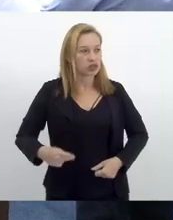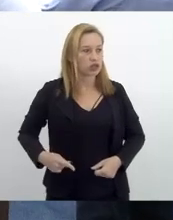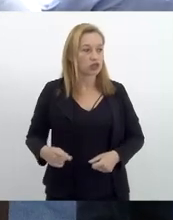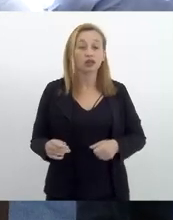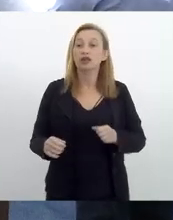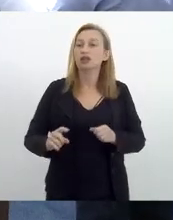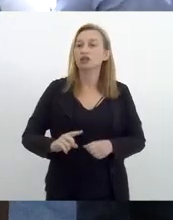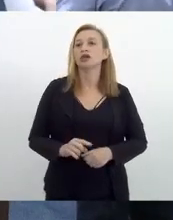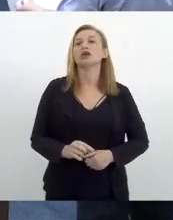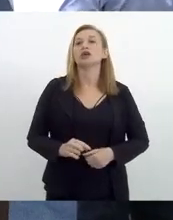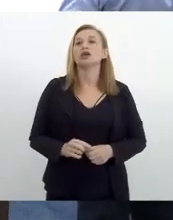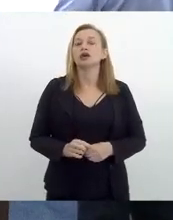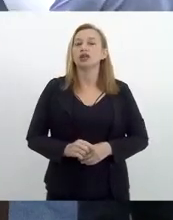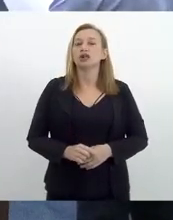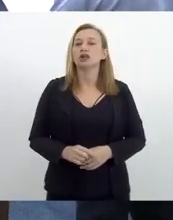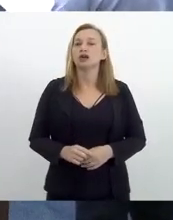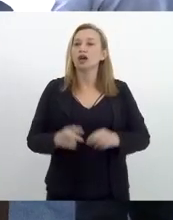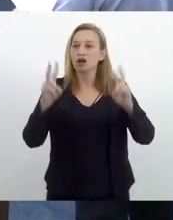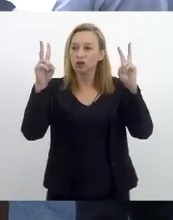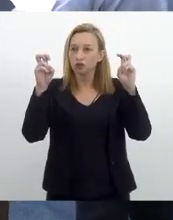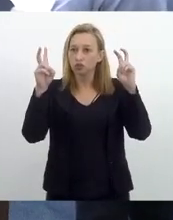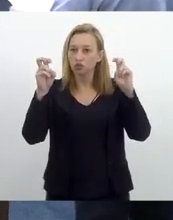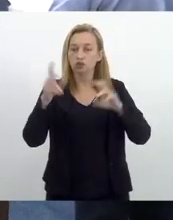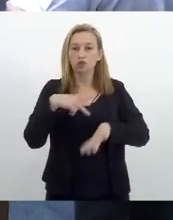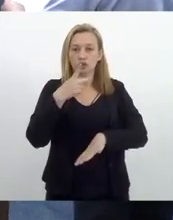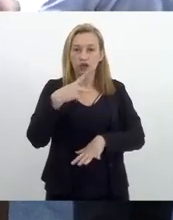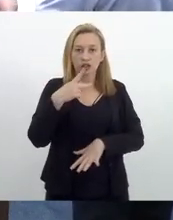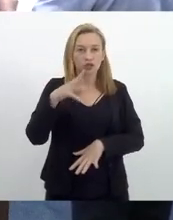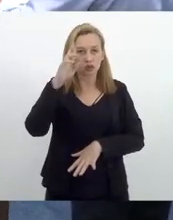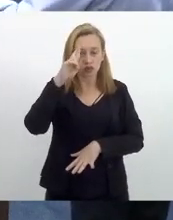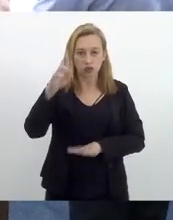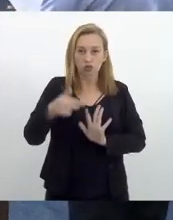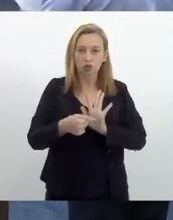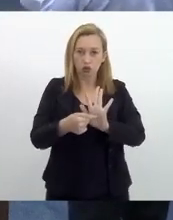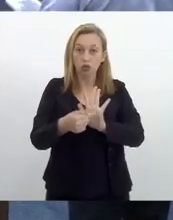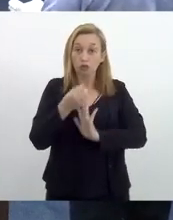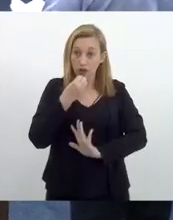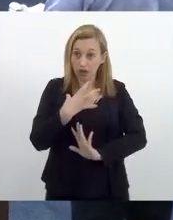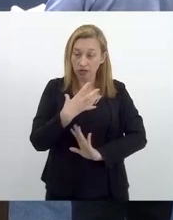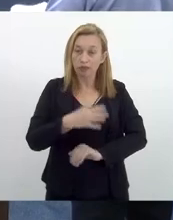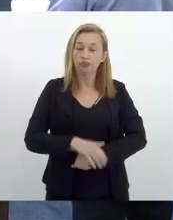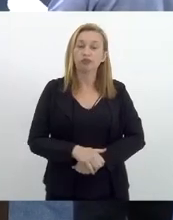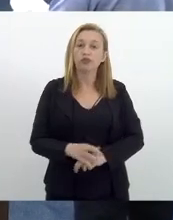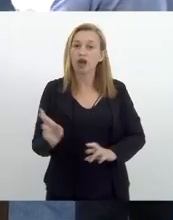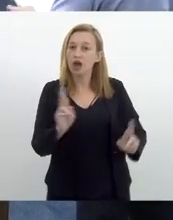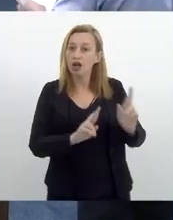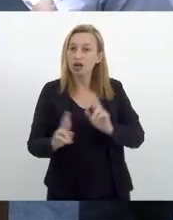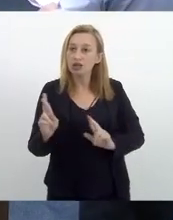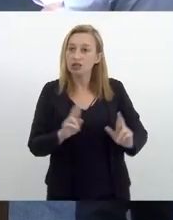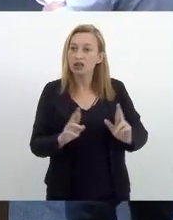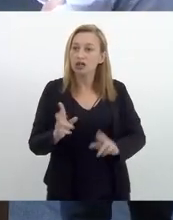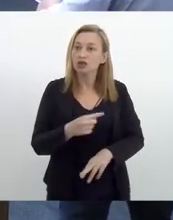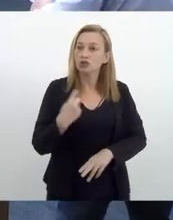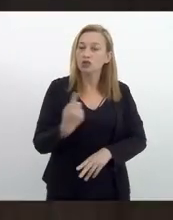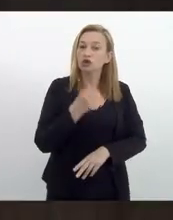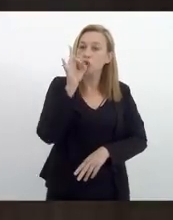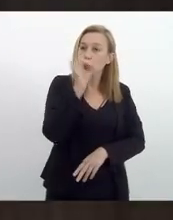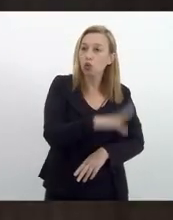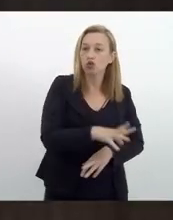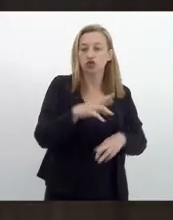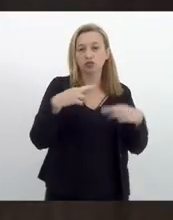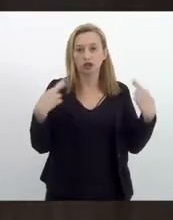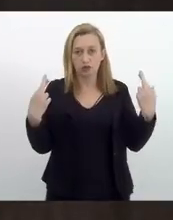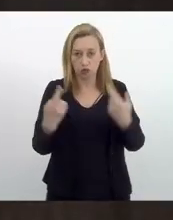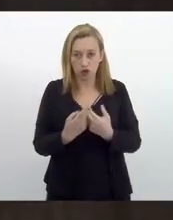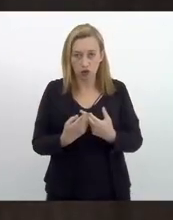além desse ponto acordado que o Vossa Excelência colocou bem, em relação à nossa última reunião,